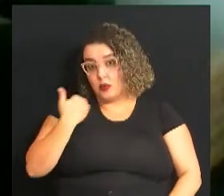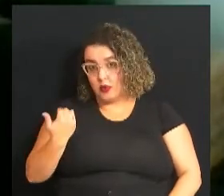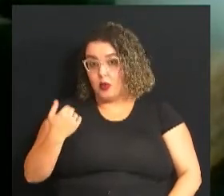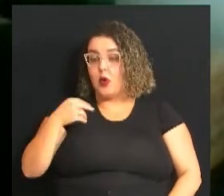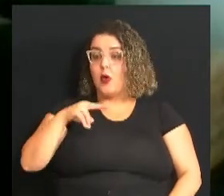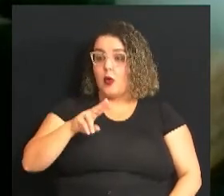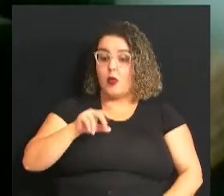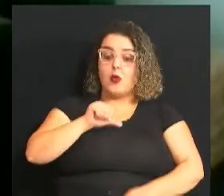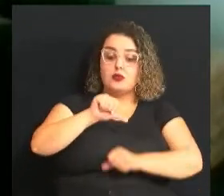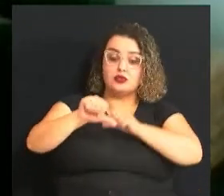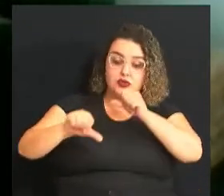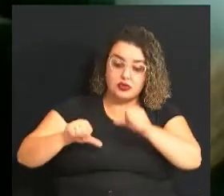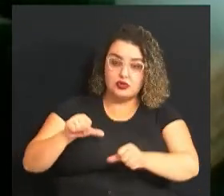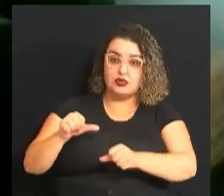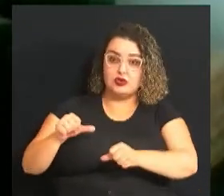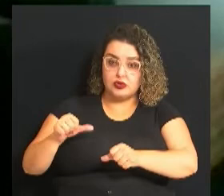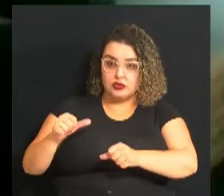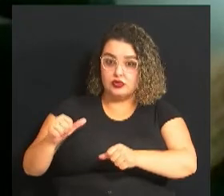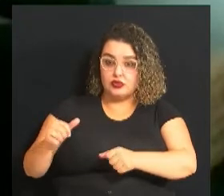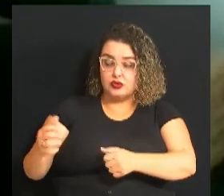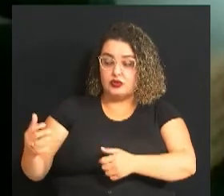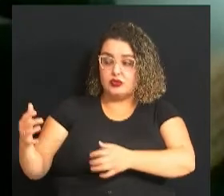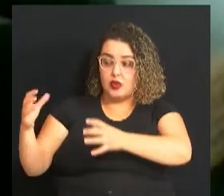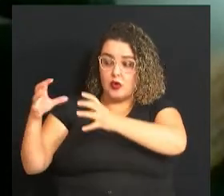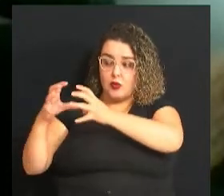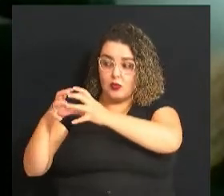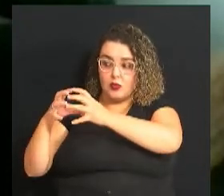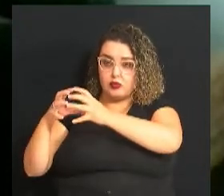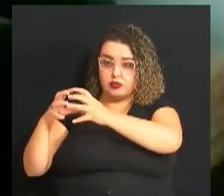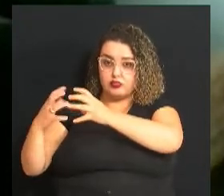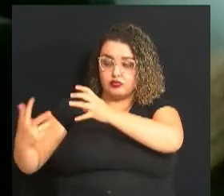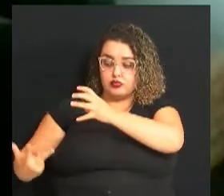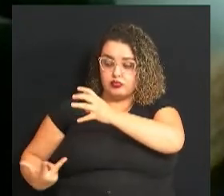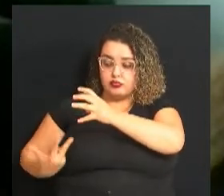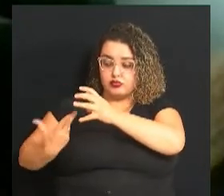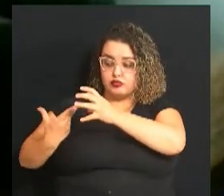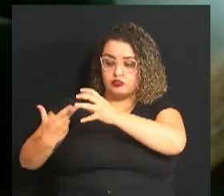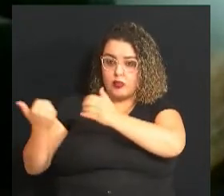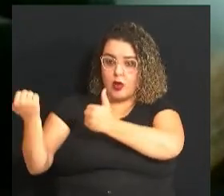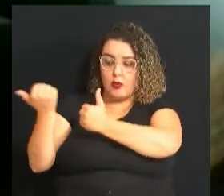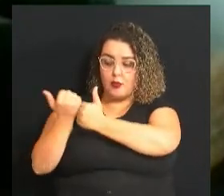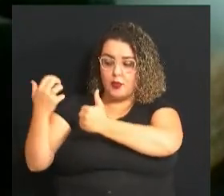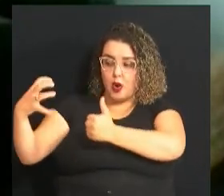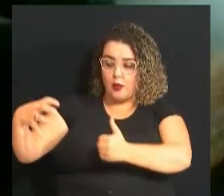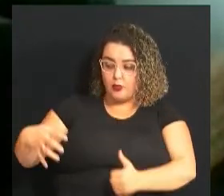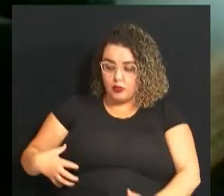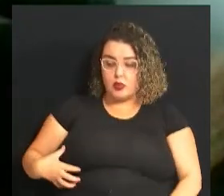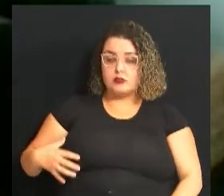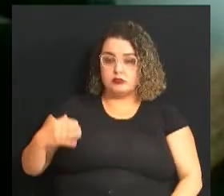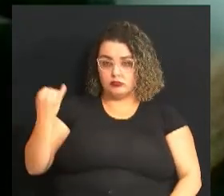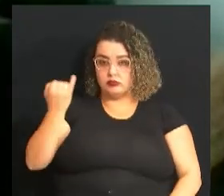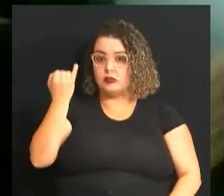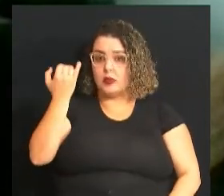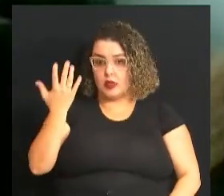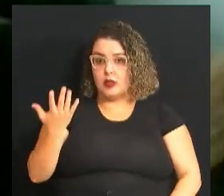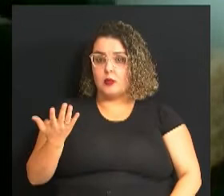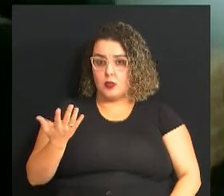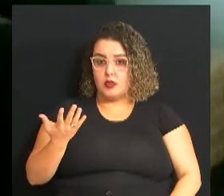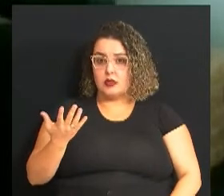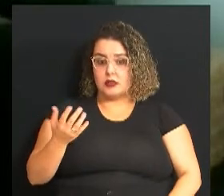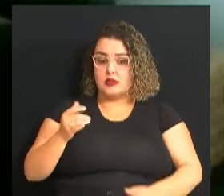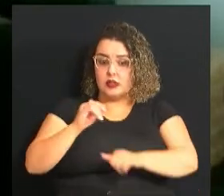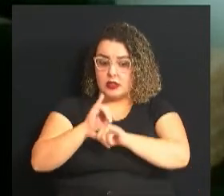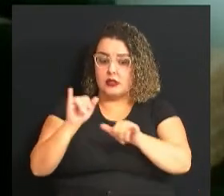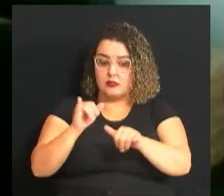de transplante nas crianças, se intensificou a importância da notificação. Então,